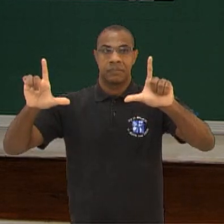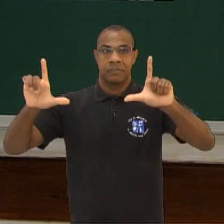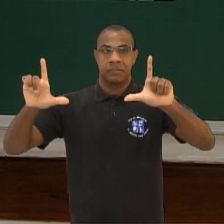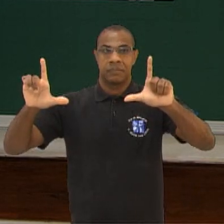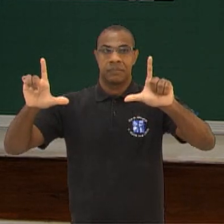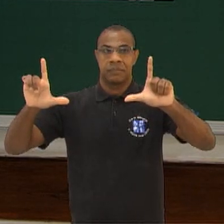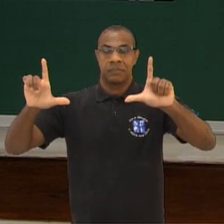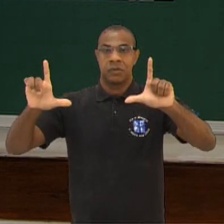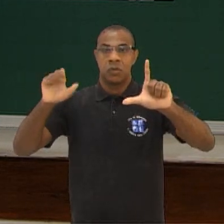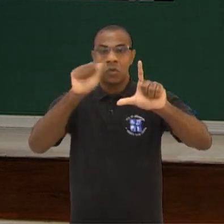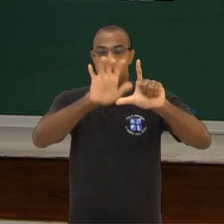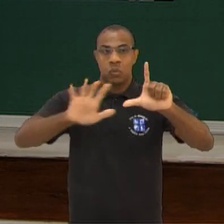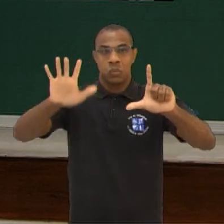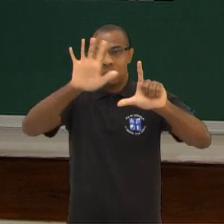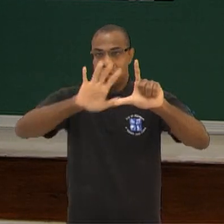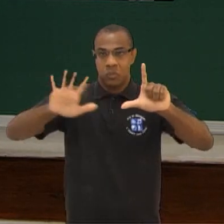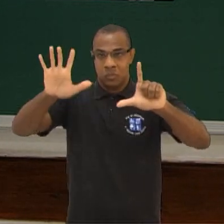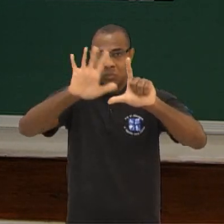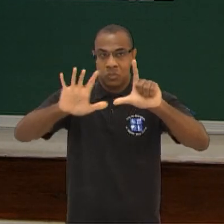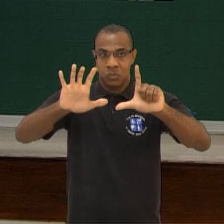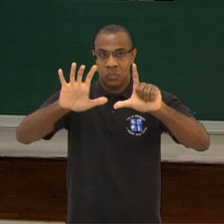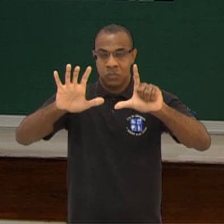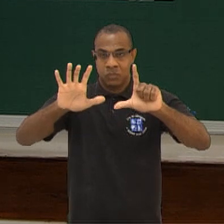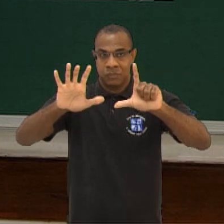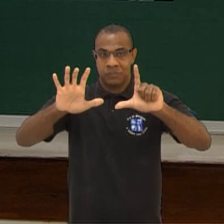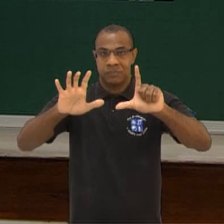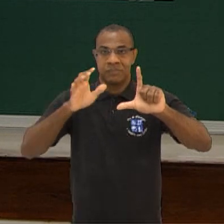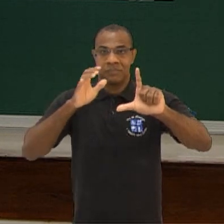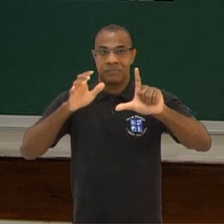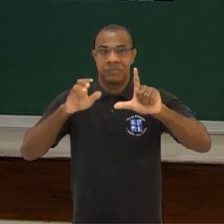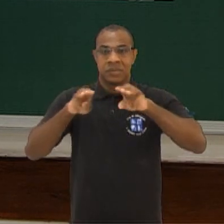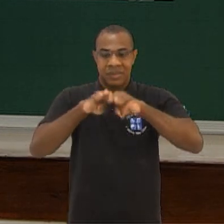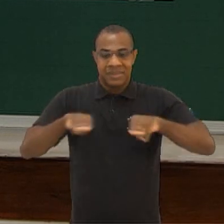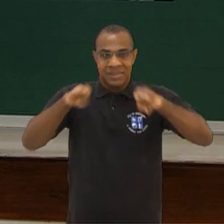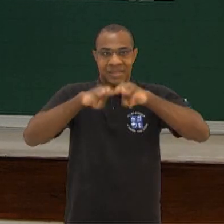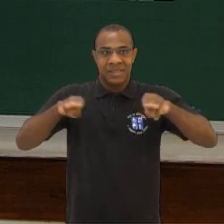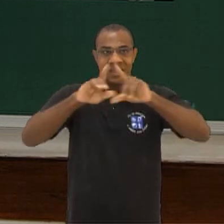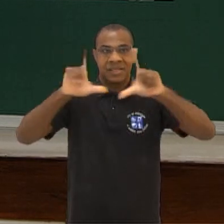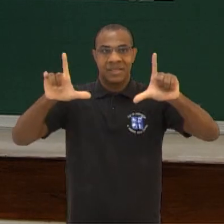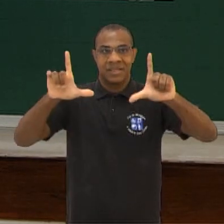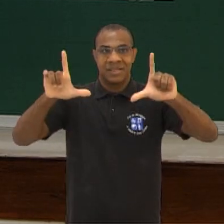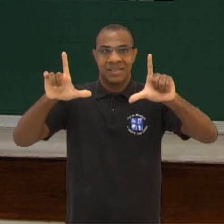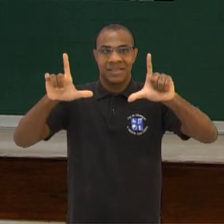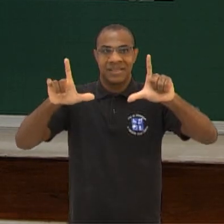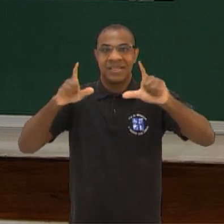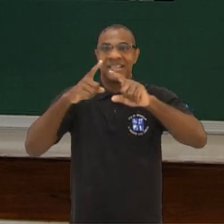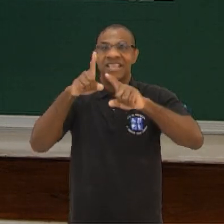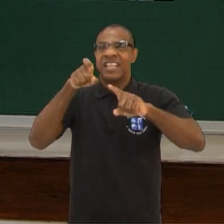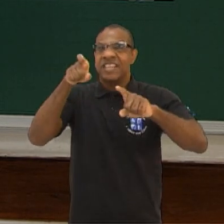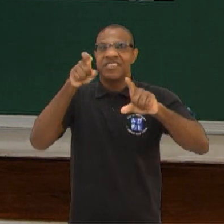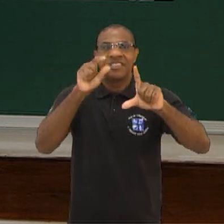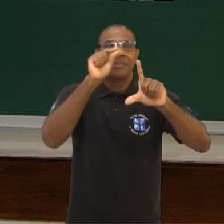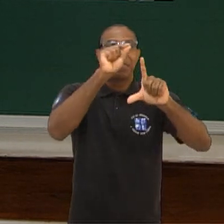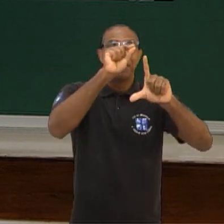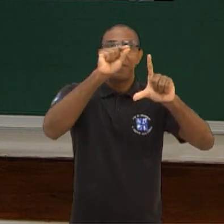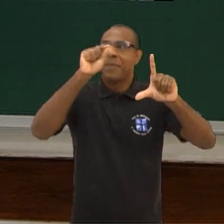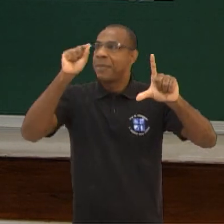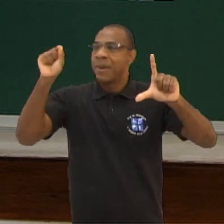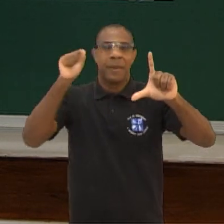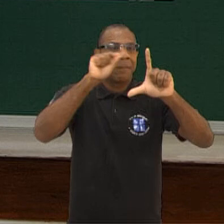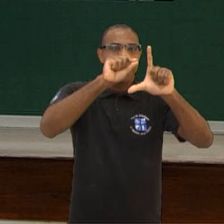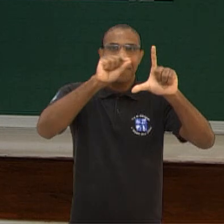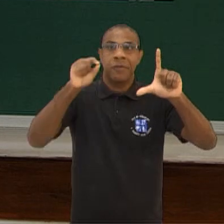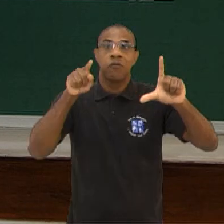uma região com um campo magnético. Esse campo magnético, tá vendo que é um X, né? O X significa que você